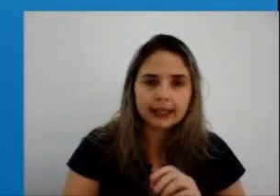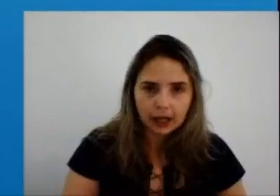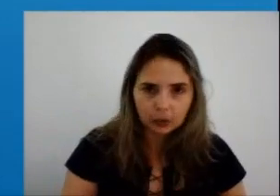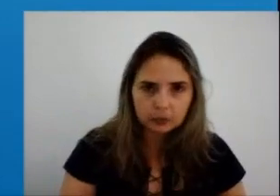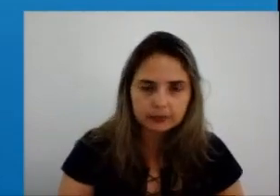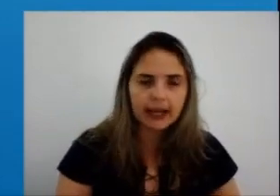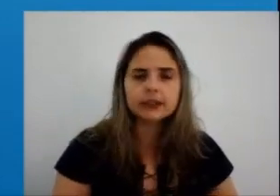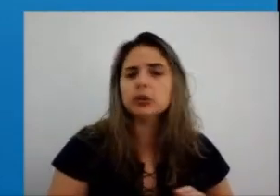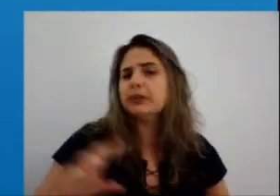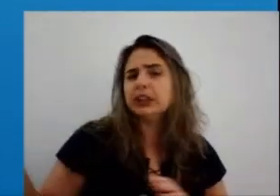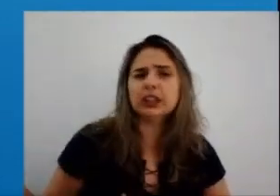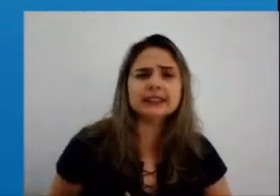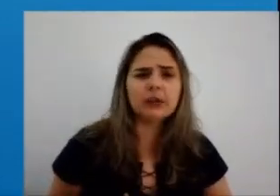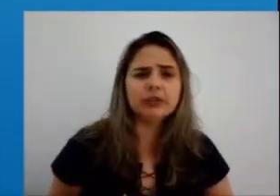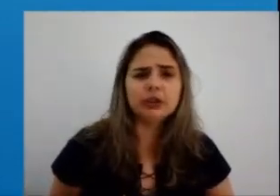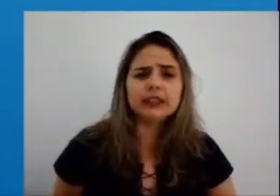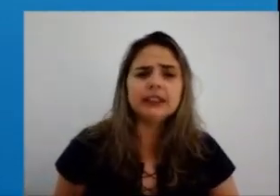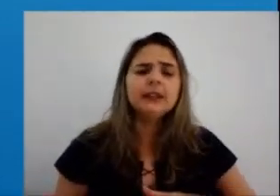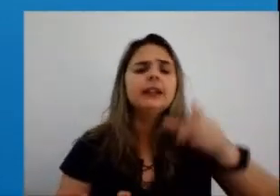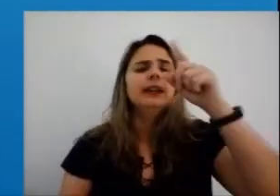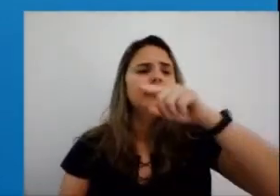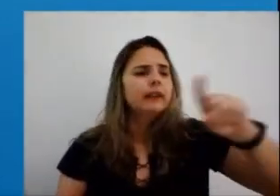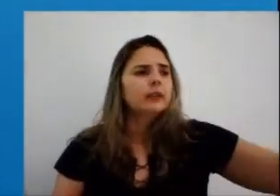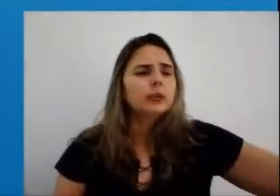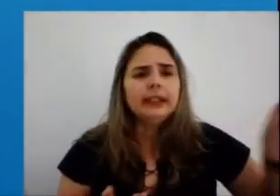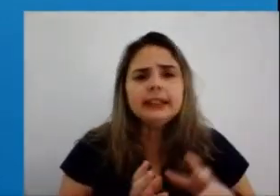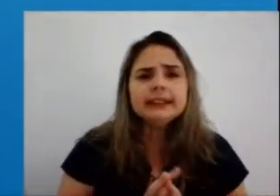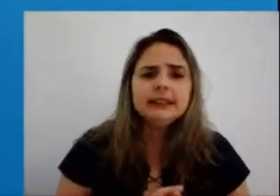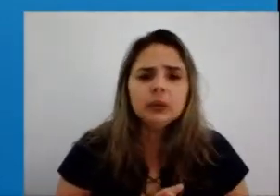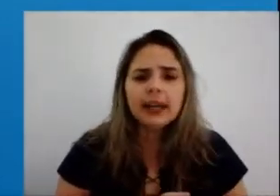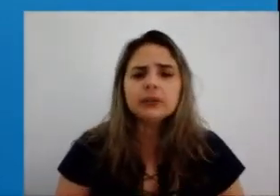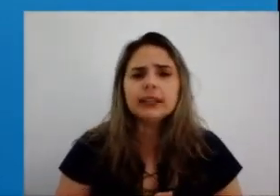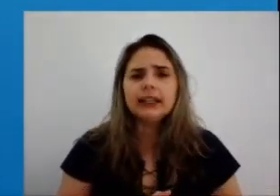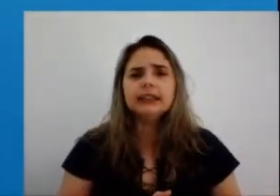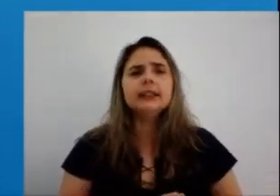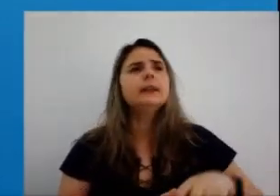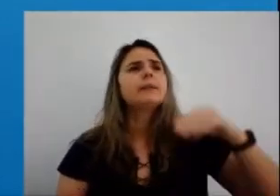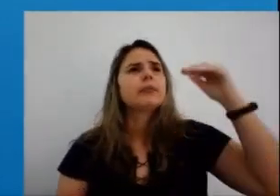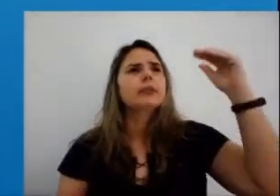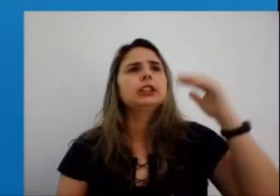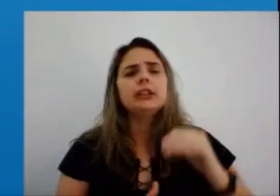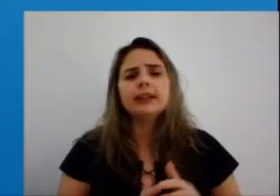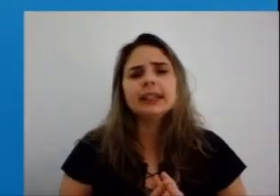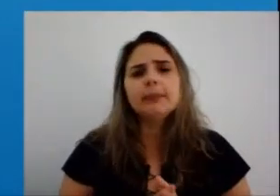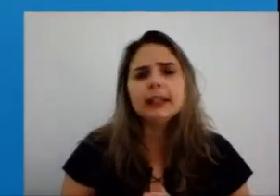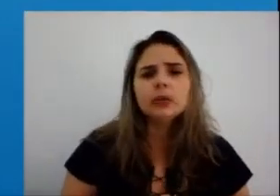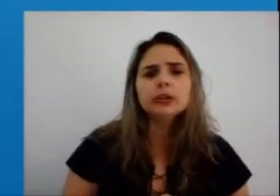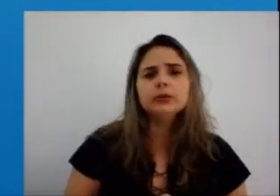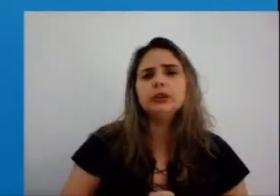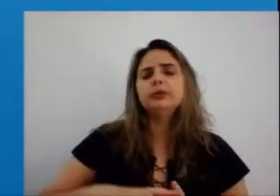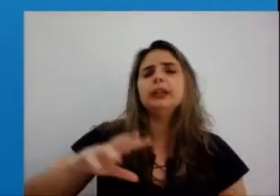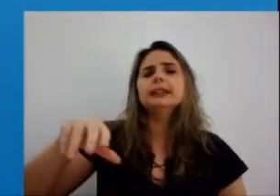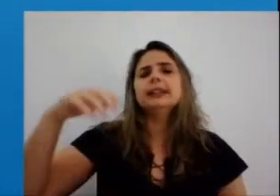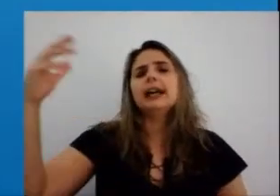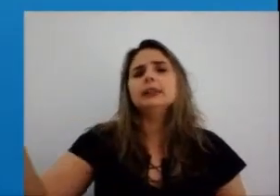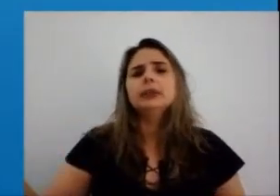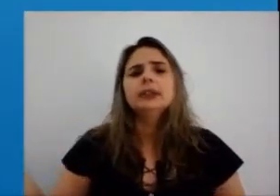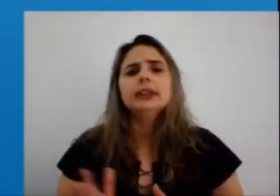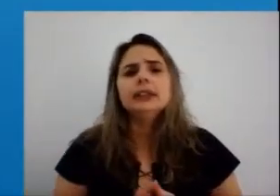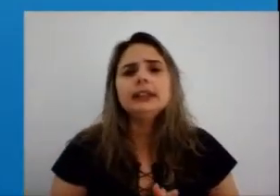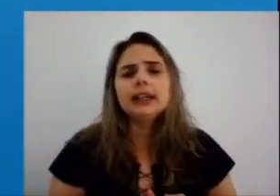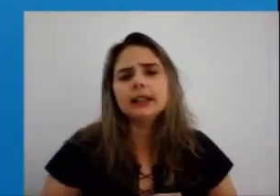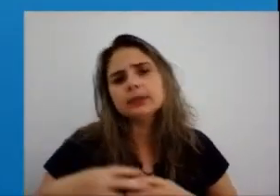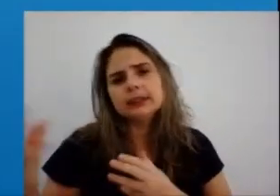do nosso canal, tá? Então, toda vez que a gente lançar um vídeo aqui, linkzinho lá no Telegram, você já vai saber que o nosso vídeo foi